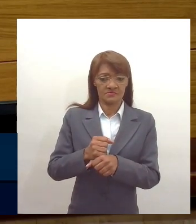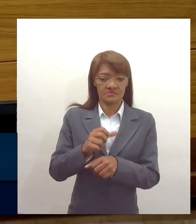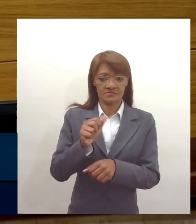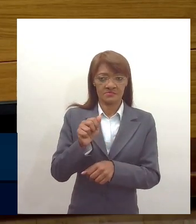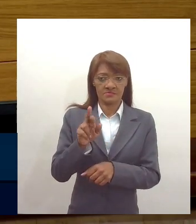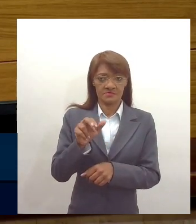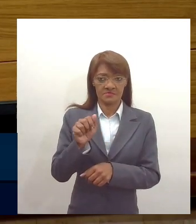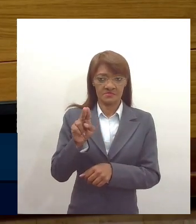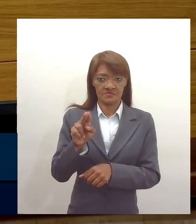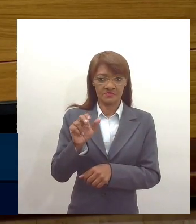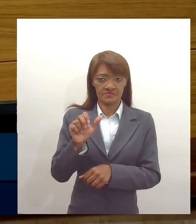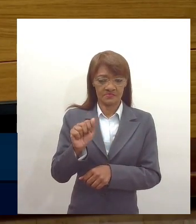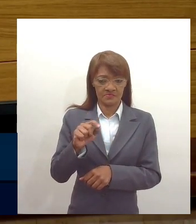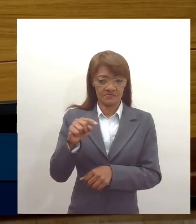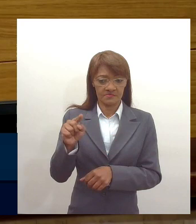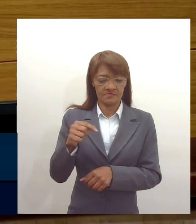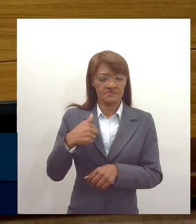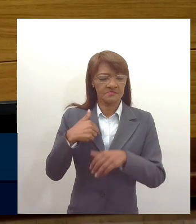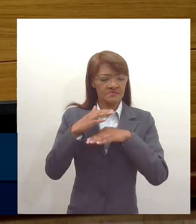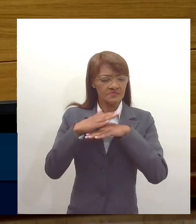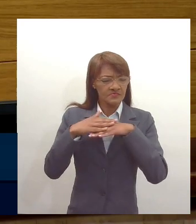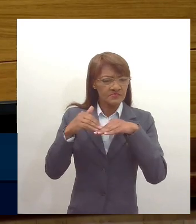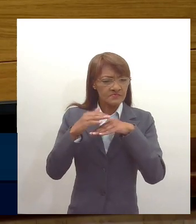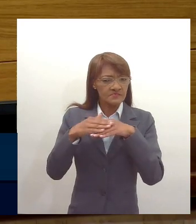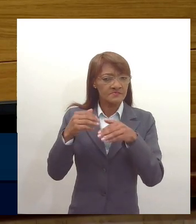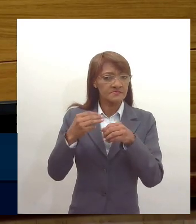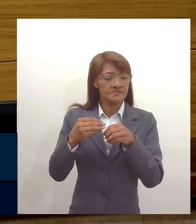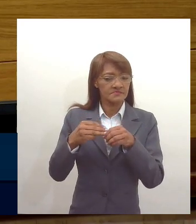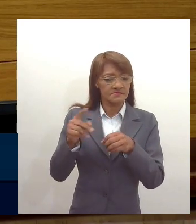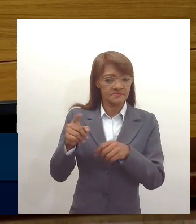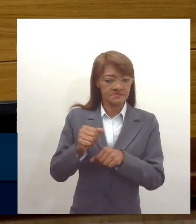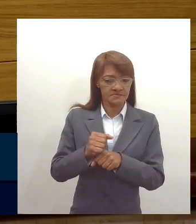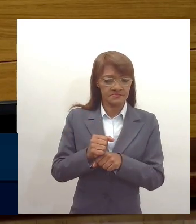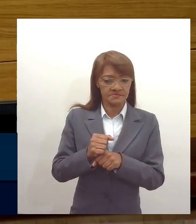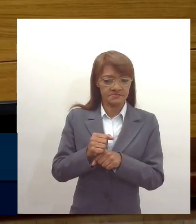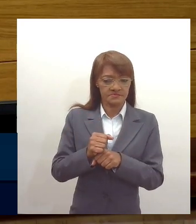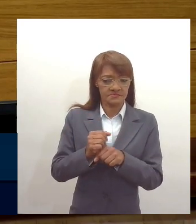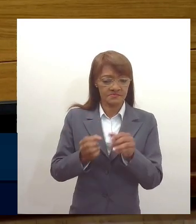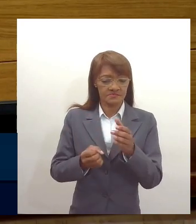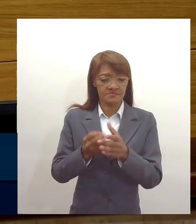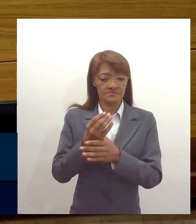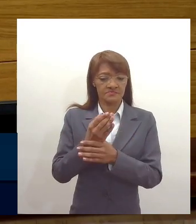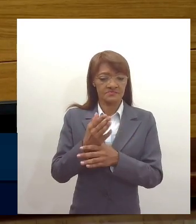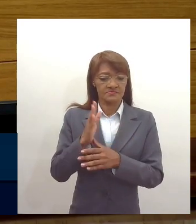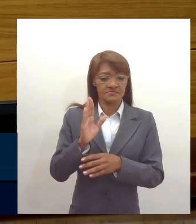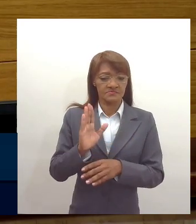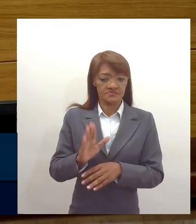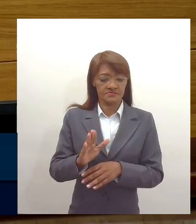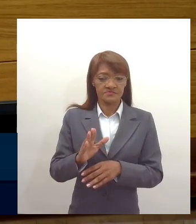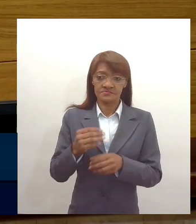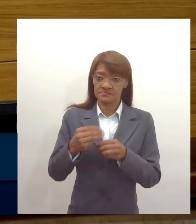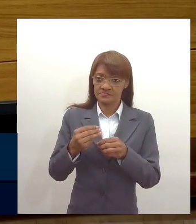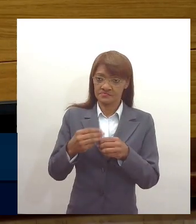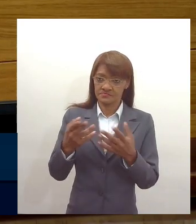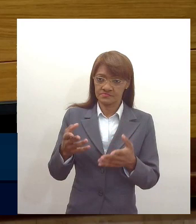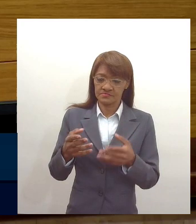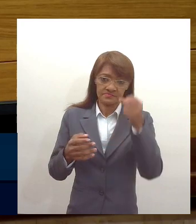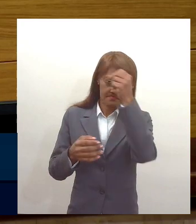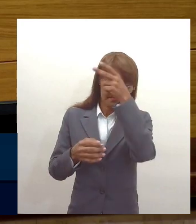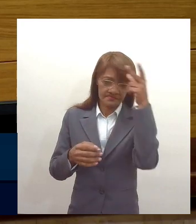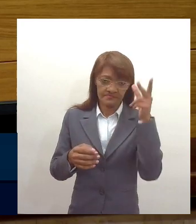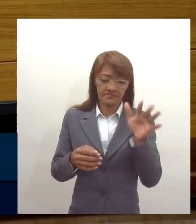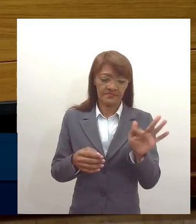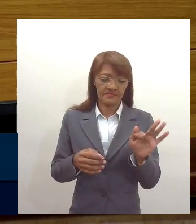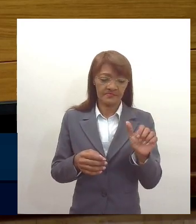grande, por esses 154 anos de existência, quero parabenizar o prefeito Fábio Costa, esse prefeito que é considerado um